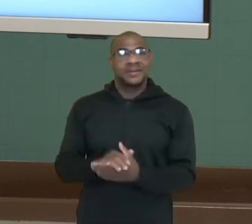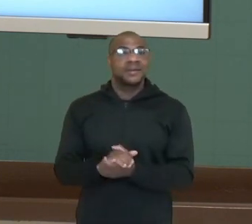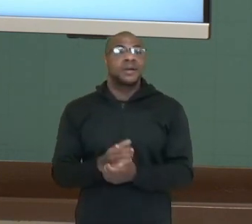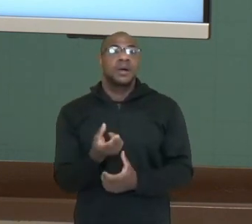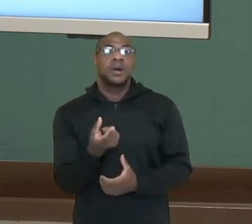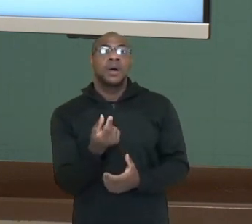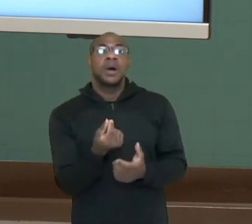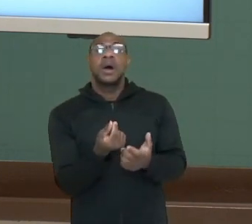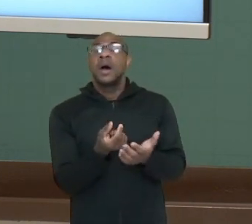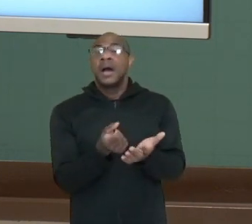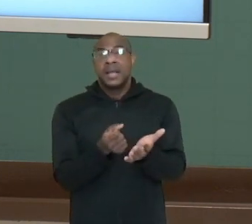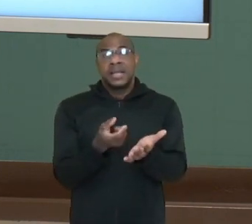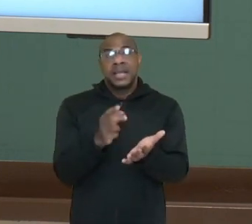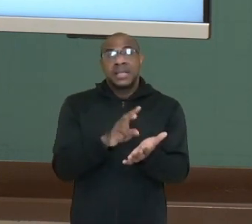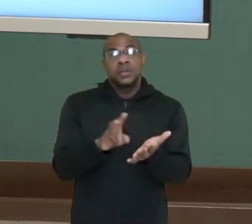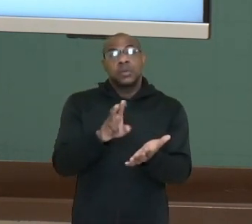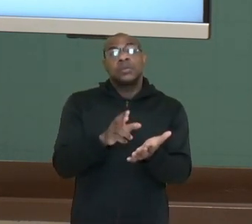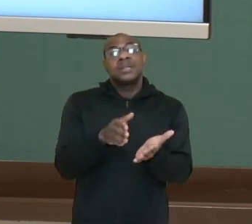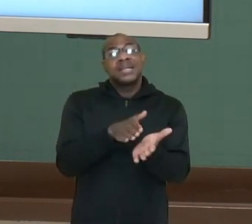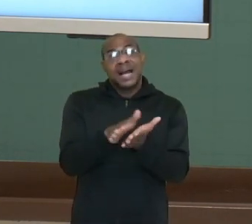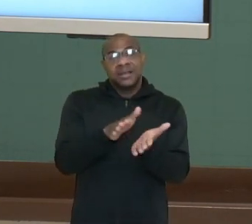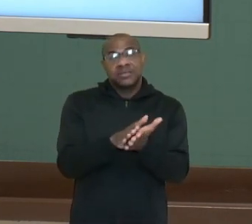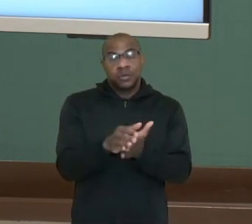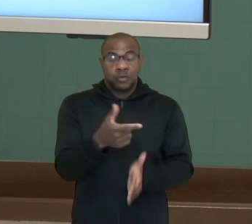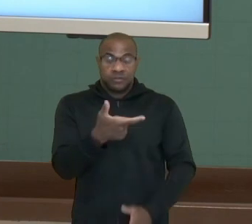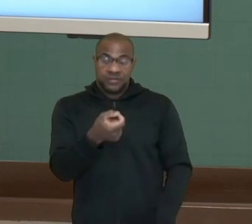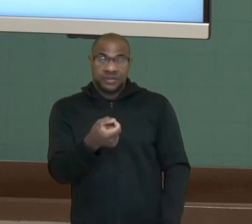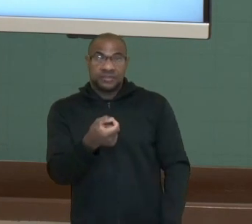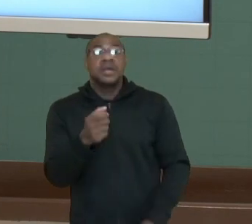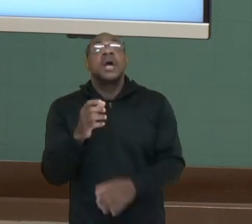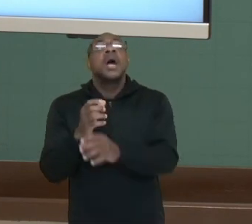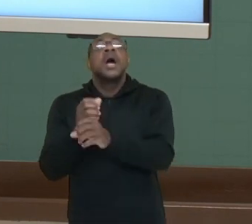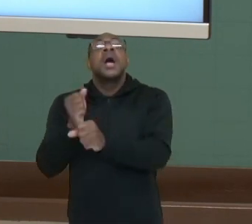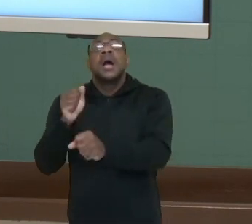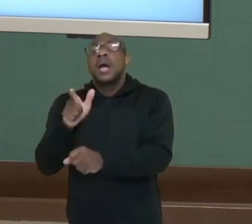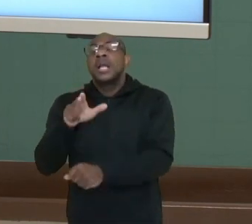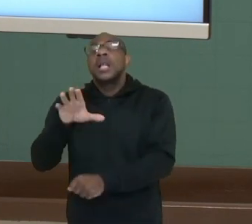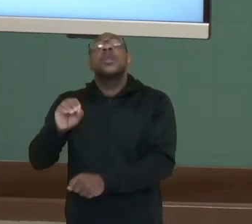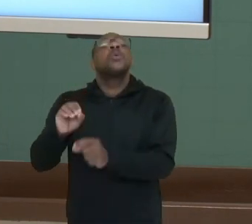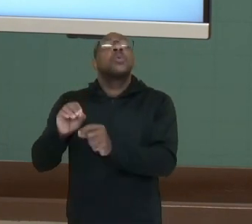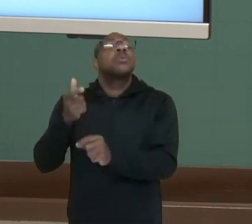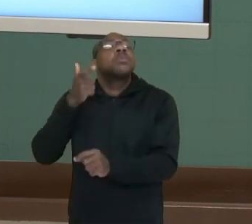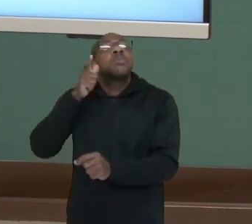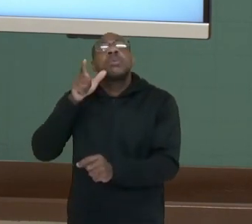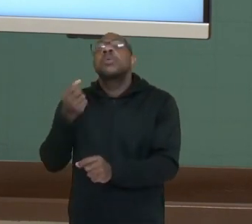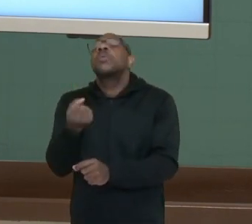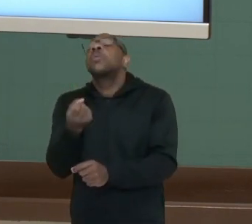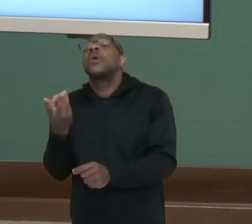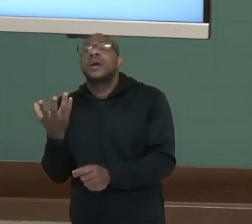saber lucro. E como o lucro depende do custo, por isso que eu teve que fazer ele antes, tá bom?